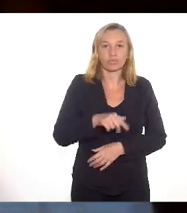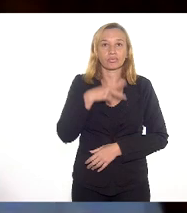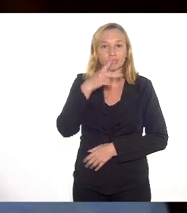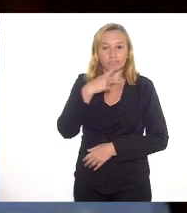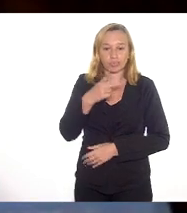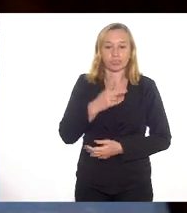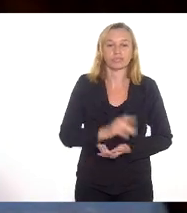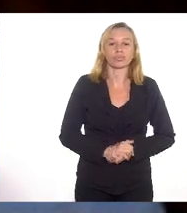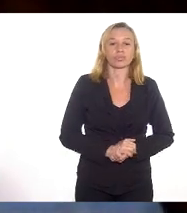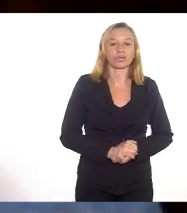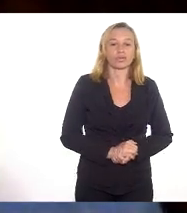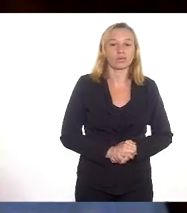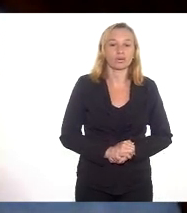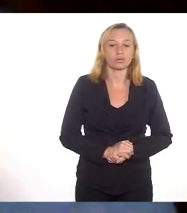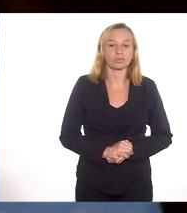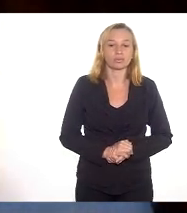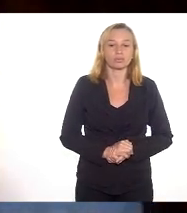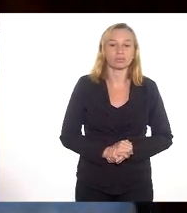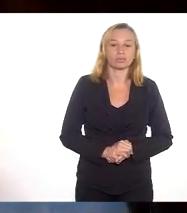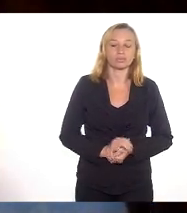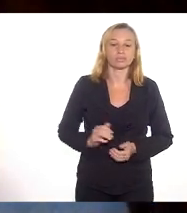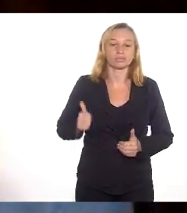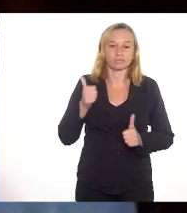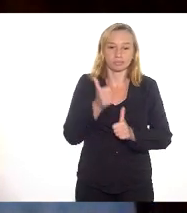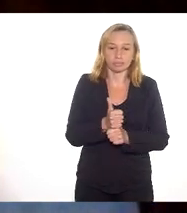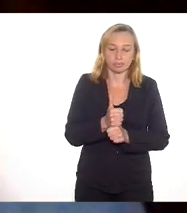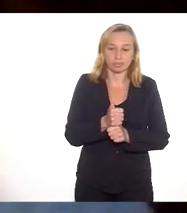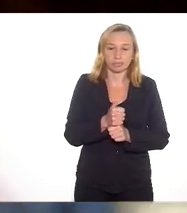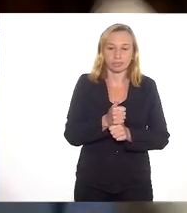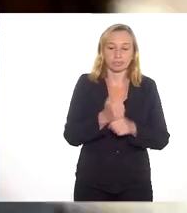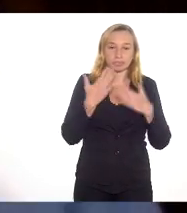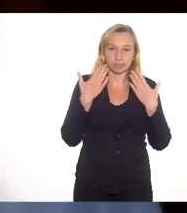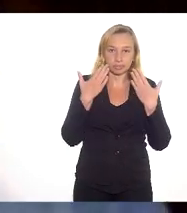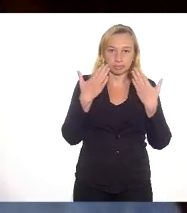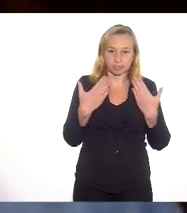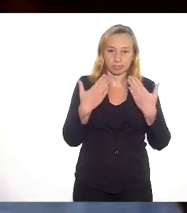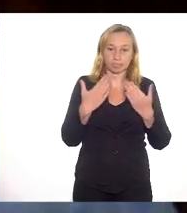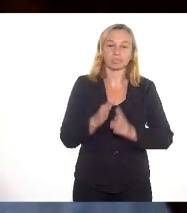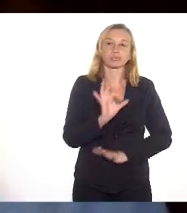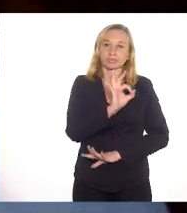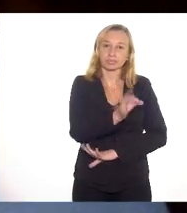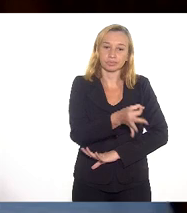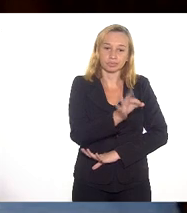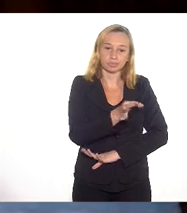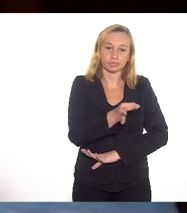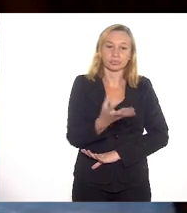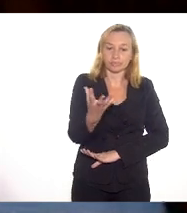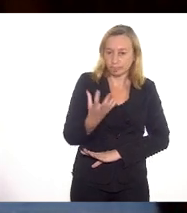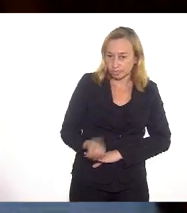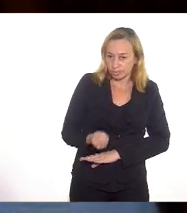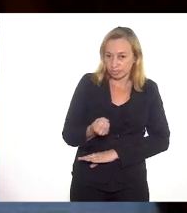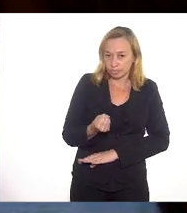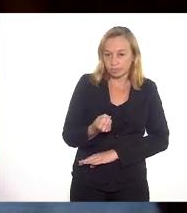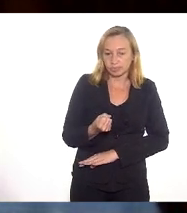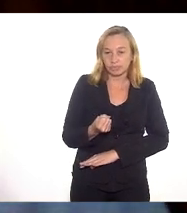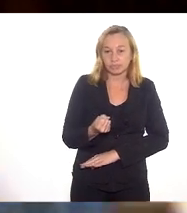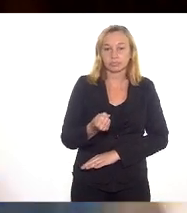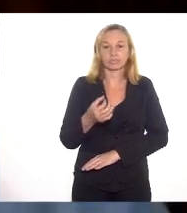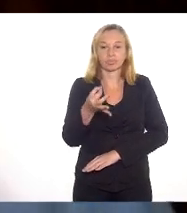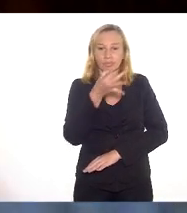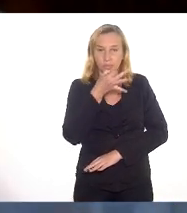a tecnicidade no substitutivo que foi apresentado e que, obviamente, acolhidas as